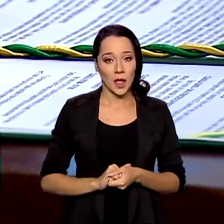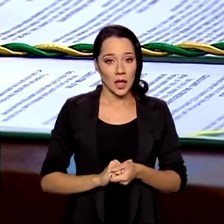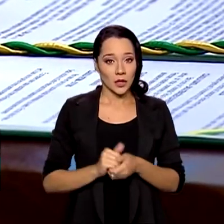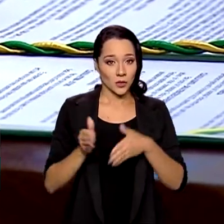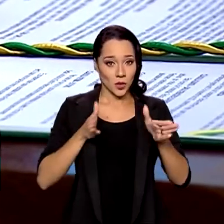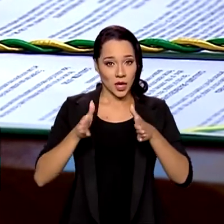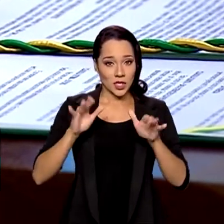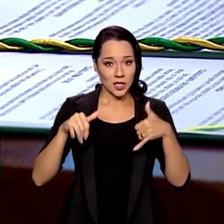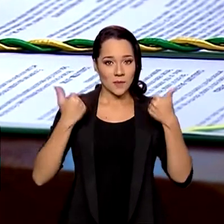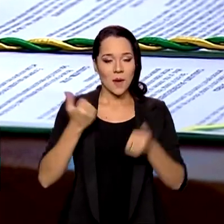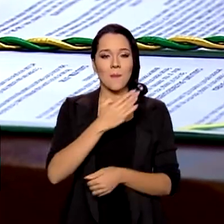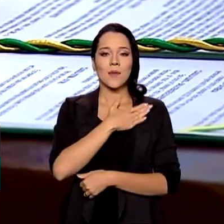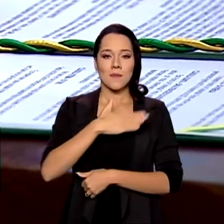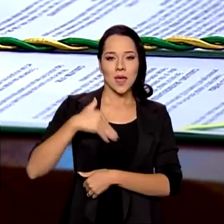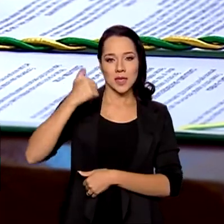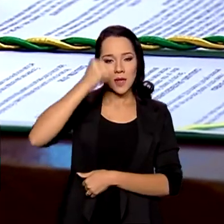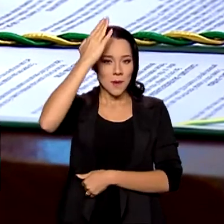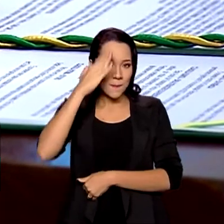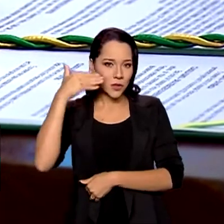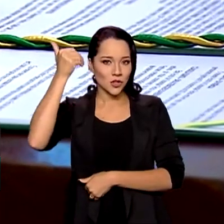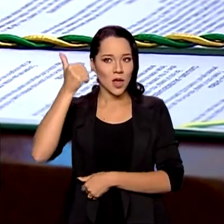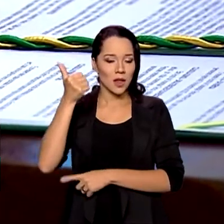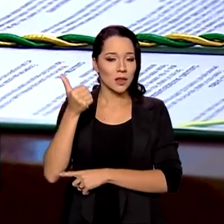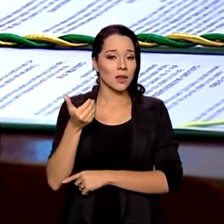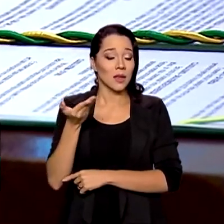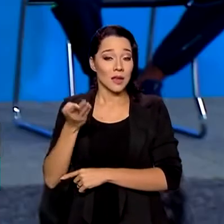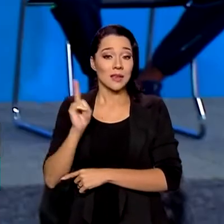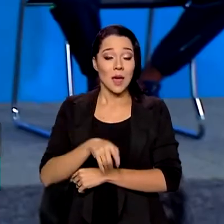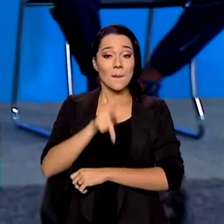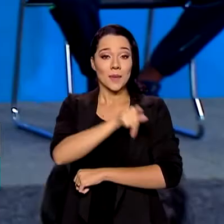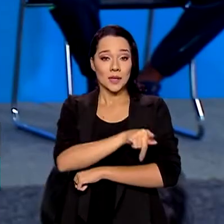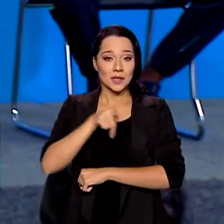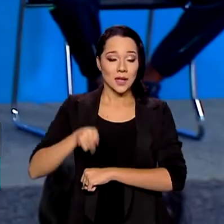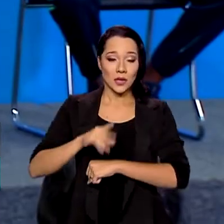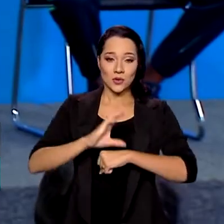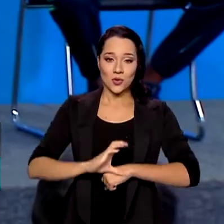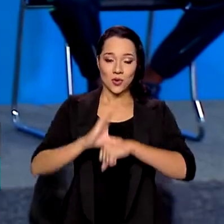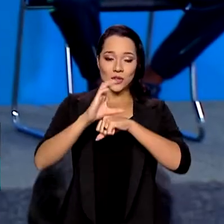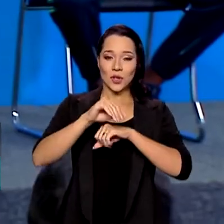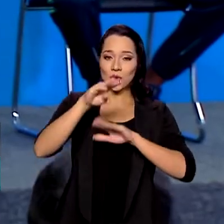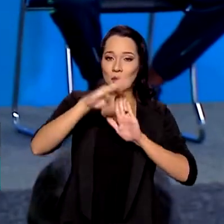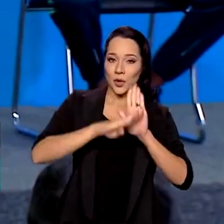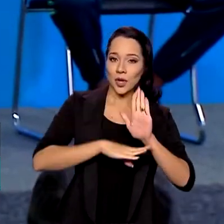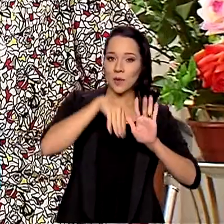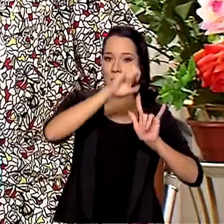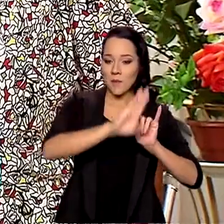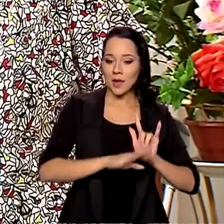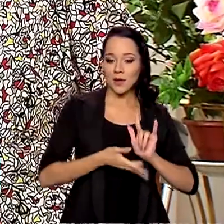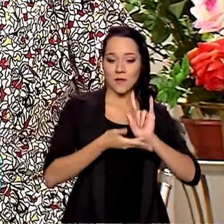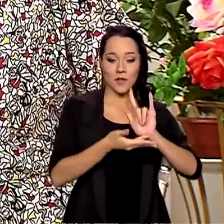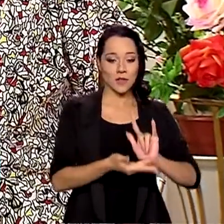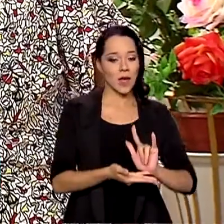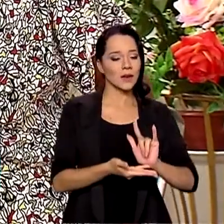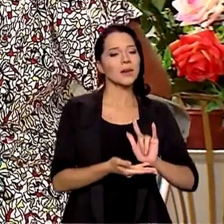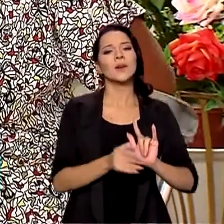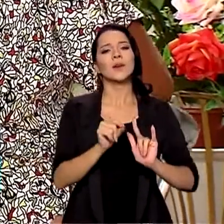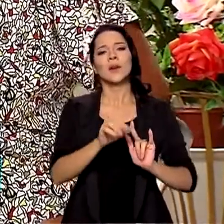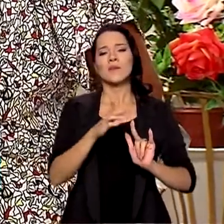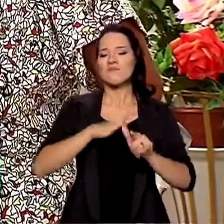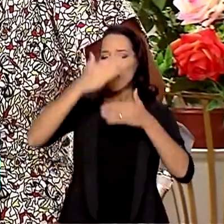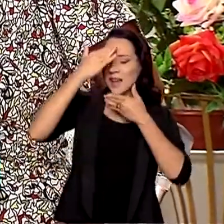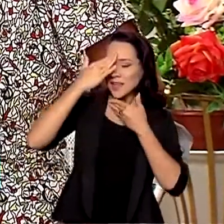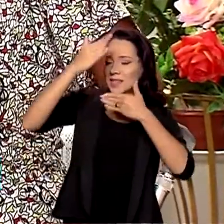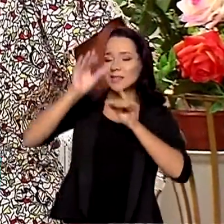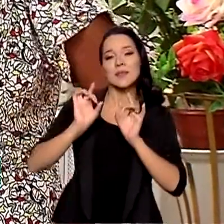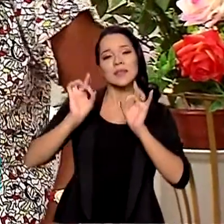cerimônia, a primeira-dama Michele Bolsonaro, que é presidente do Conselho do Programa Pátria Voluntária, dedicou um